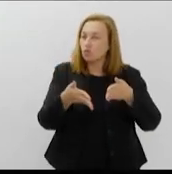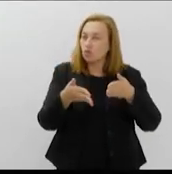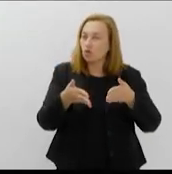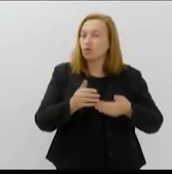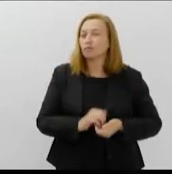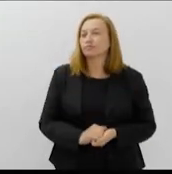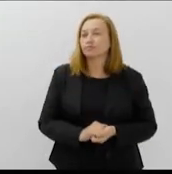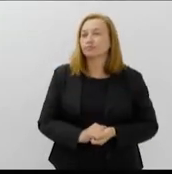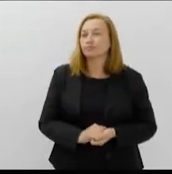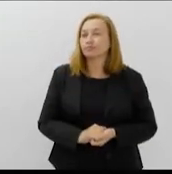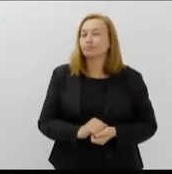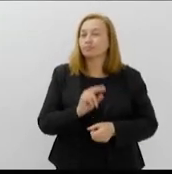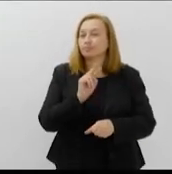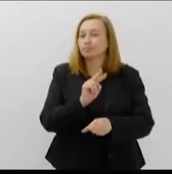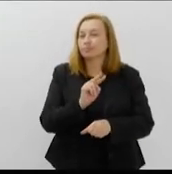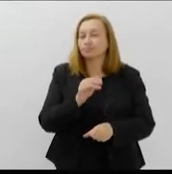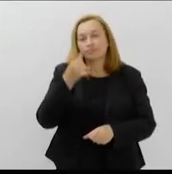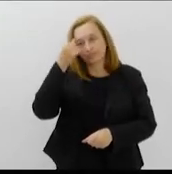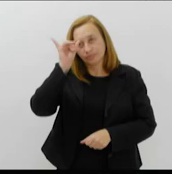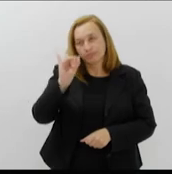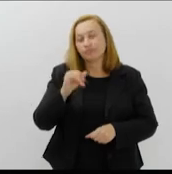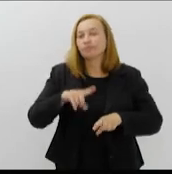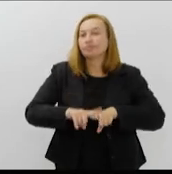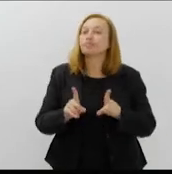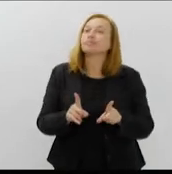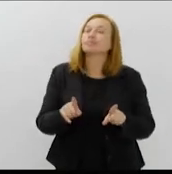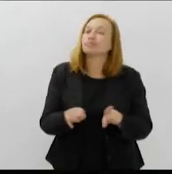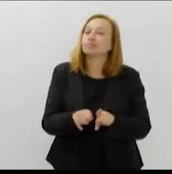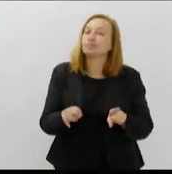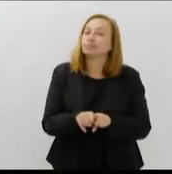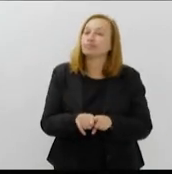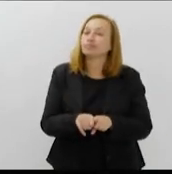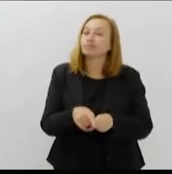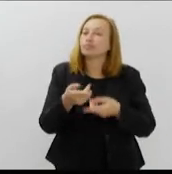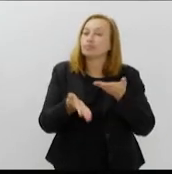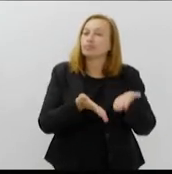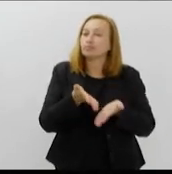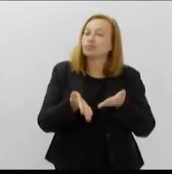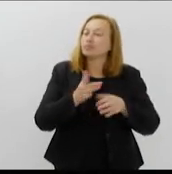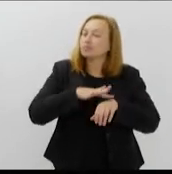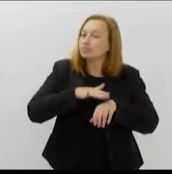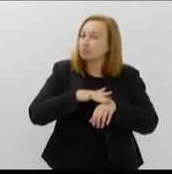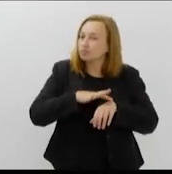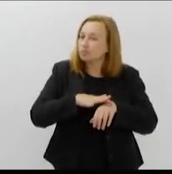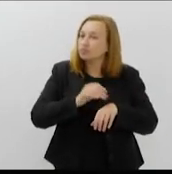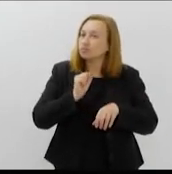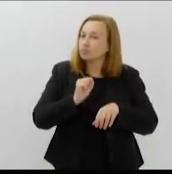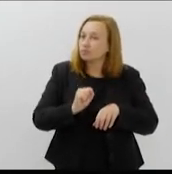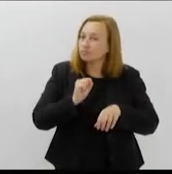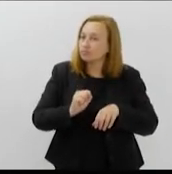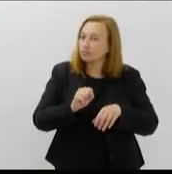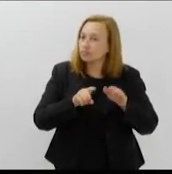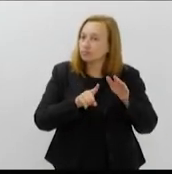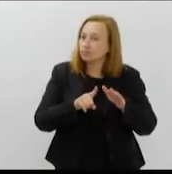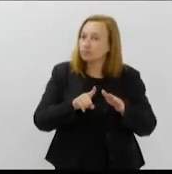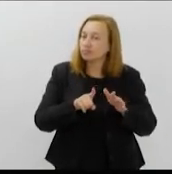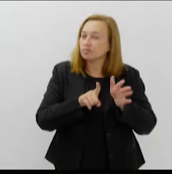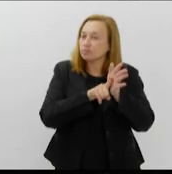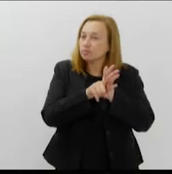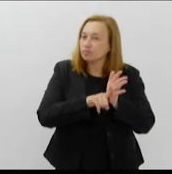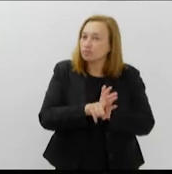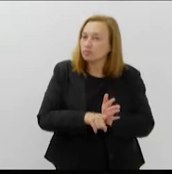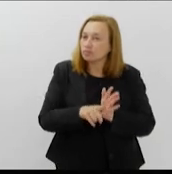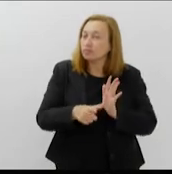na prevenção, mas também em tratar enfermidades que podem ser diagnosticadas